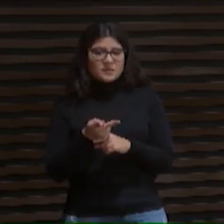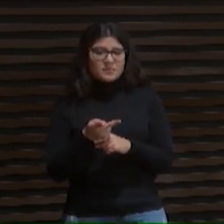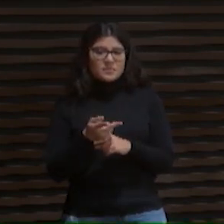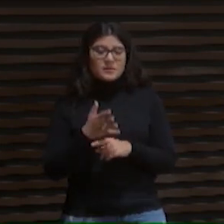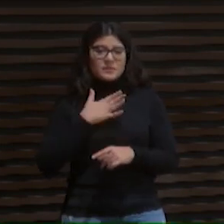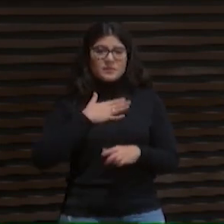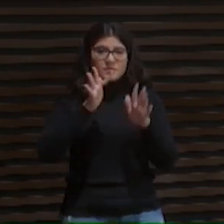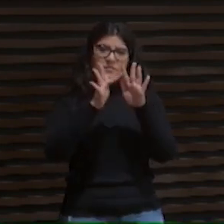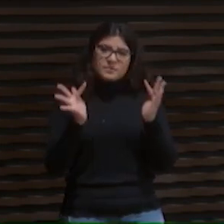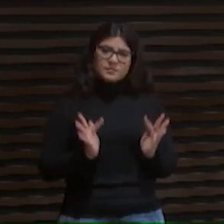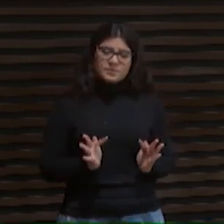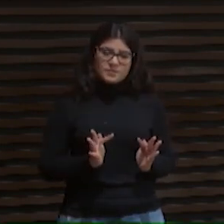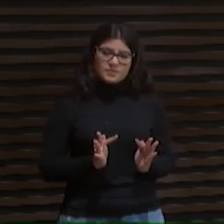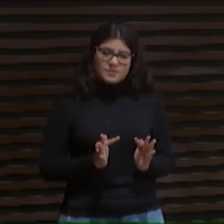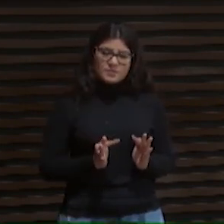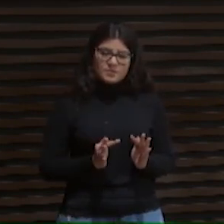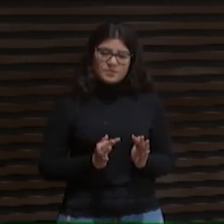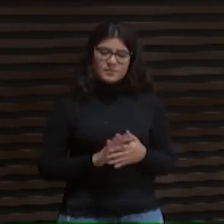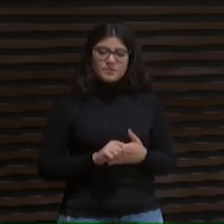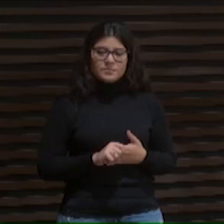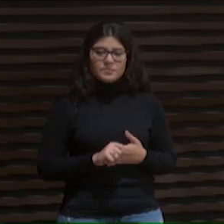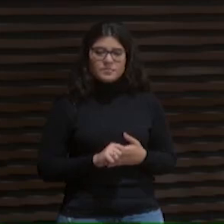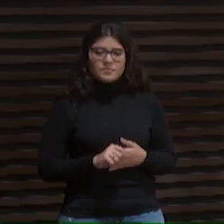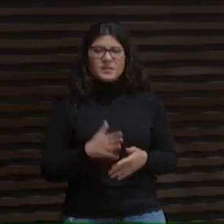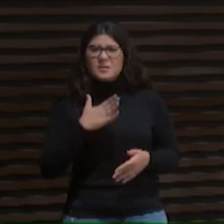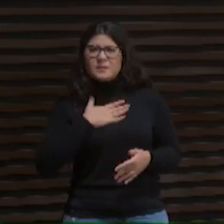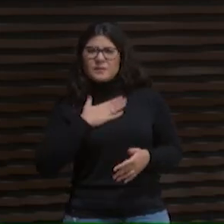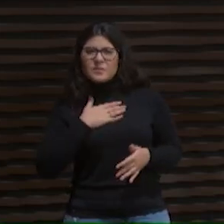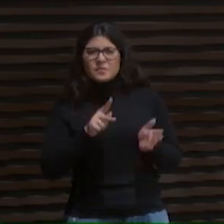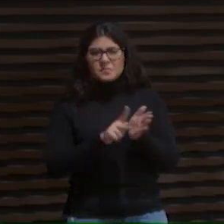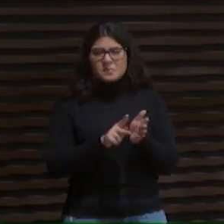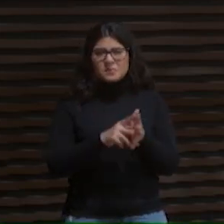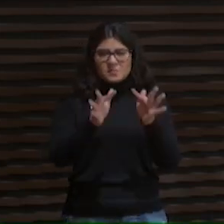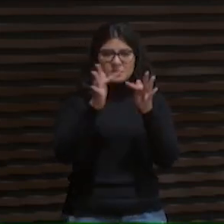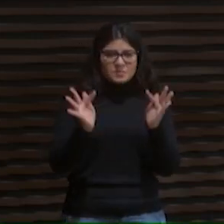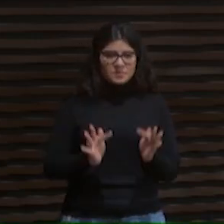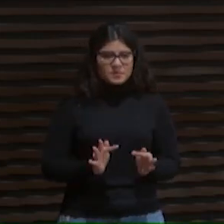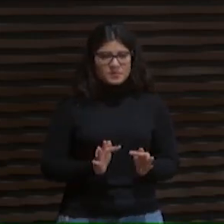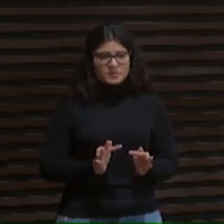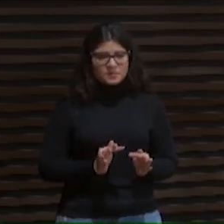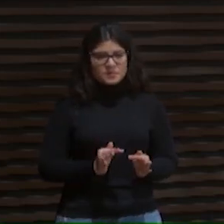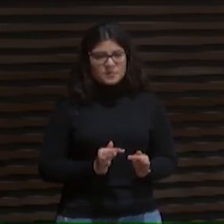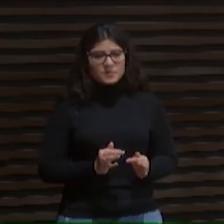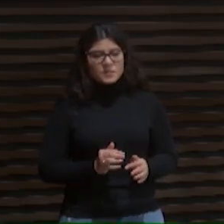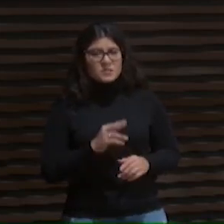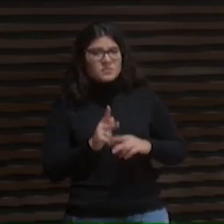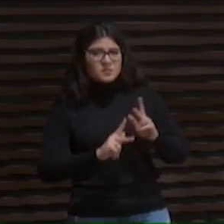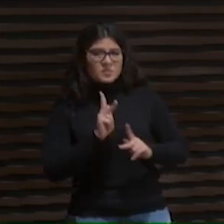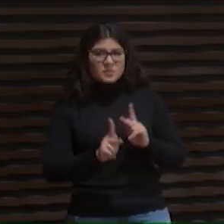minha felicidade. Mas e a minha felicidade? E o homem, na